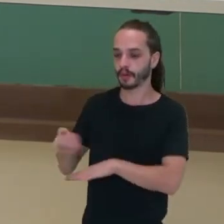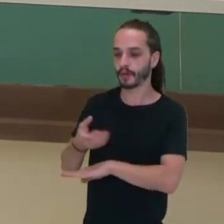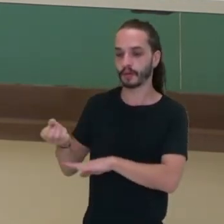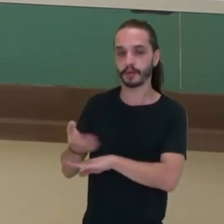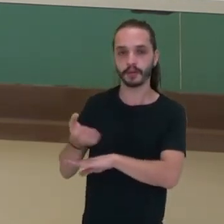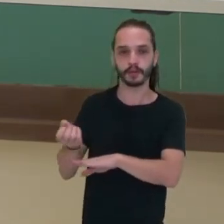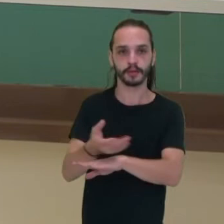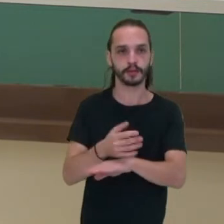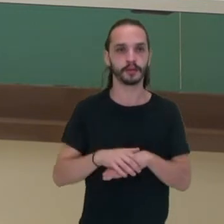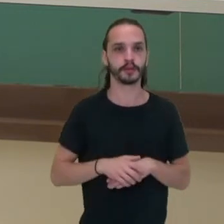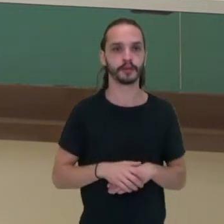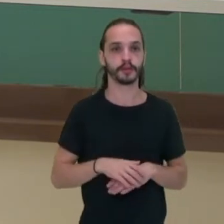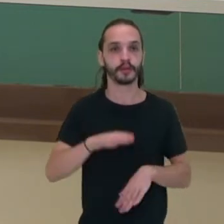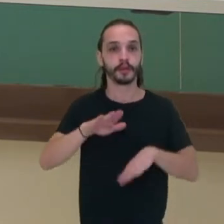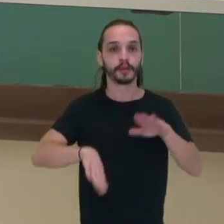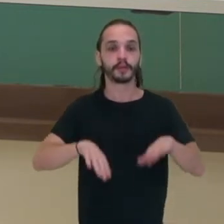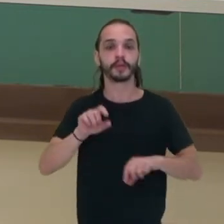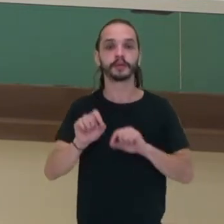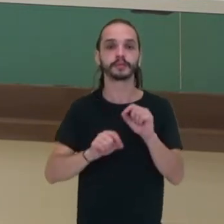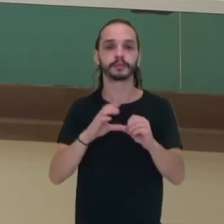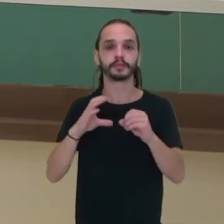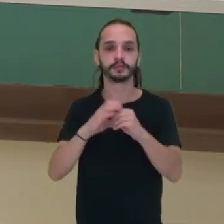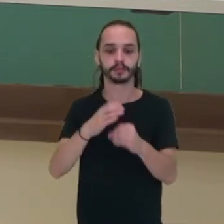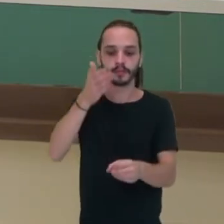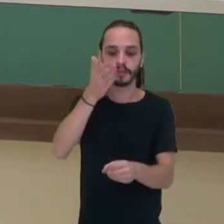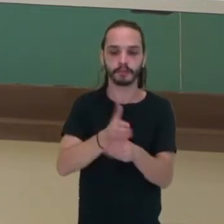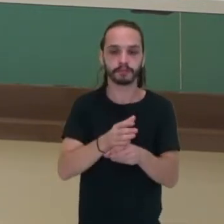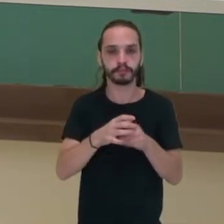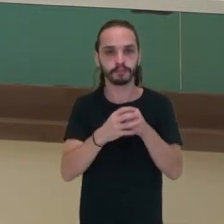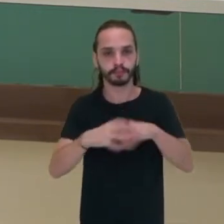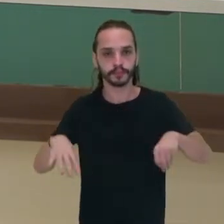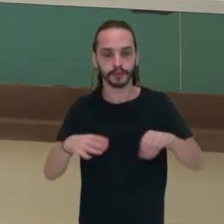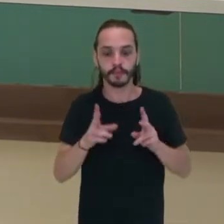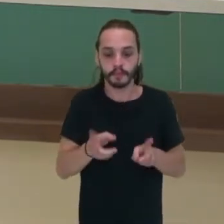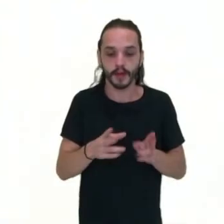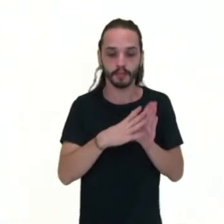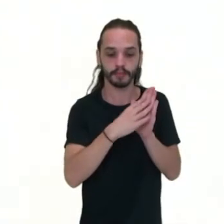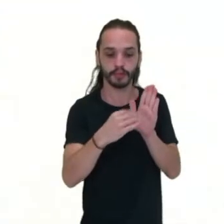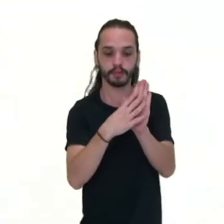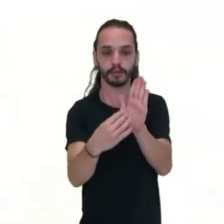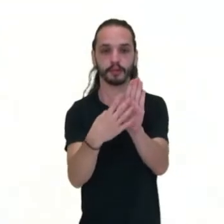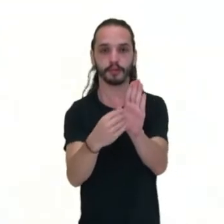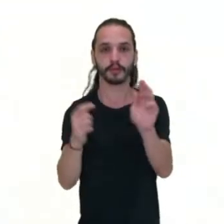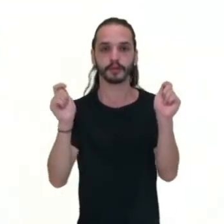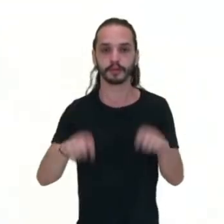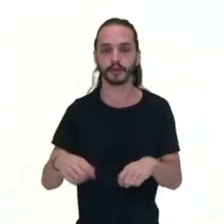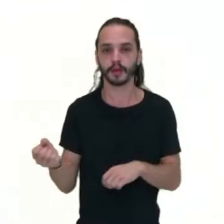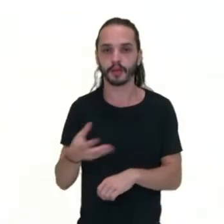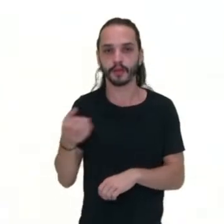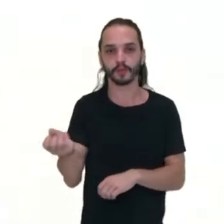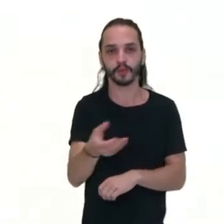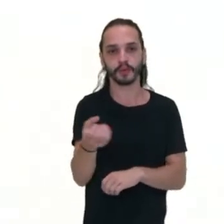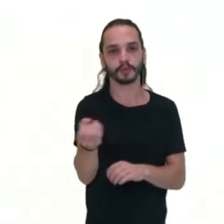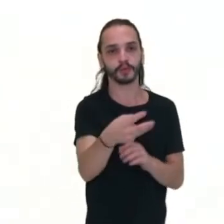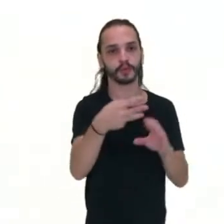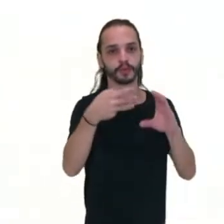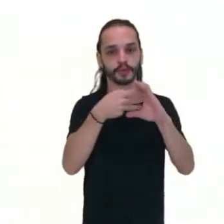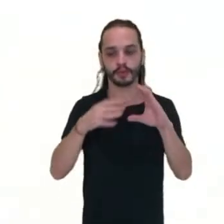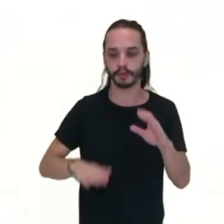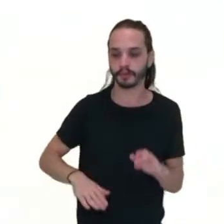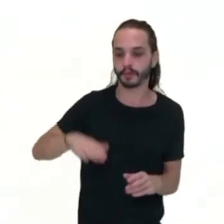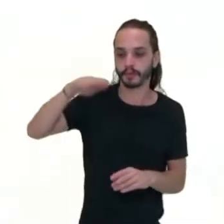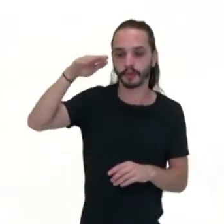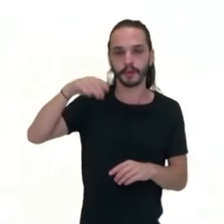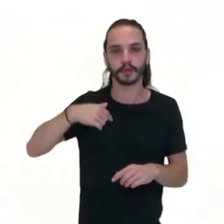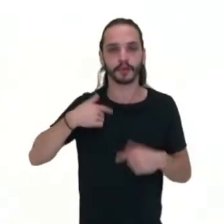da mitose, tá? Cópias da mesma célula, né? Para que haja renovação celular, crescimento, regeneração